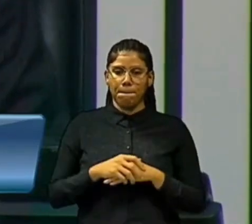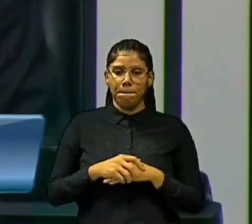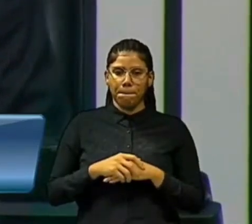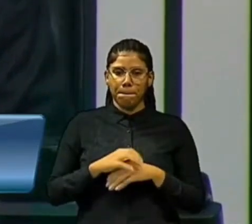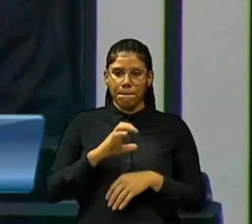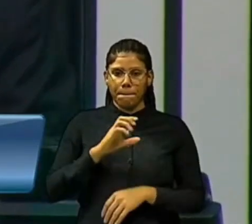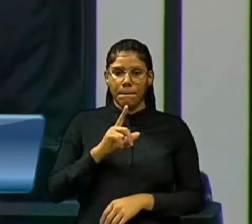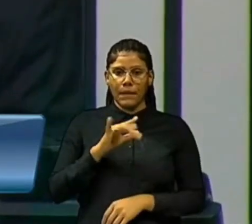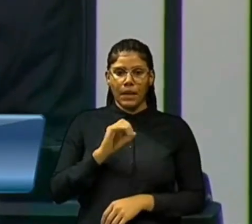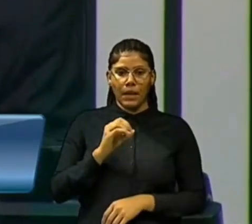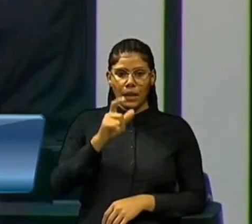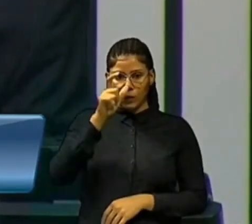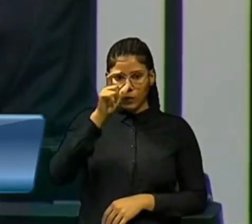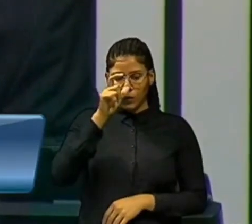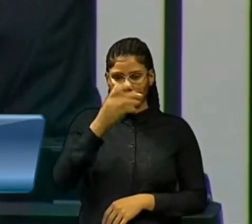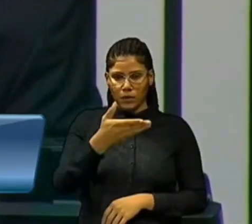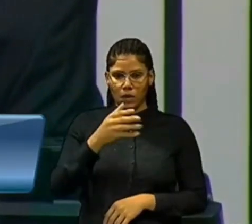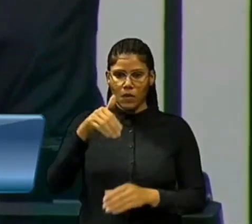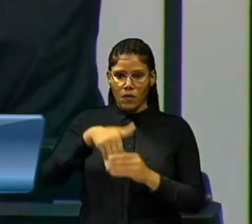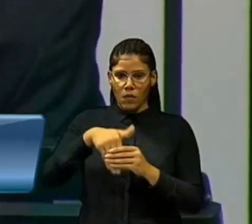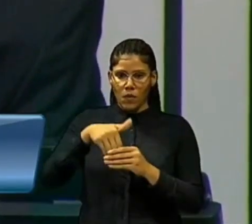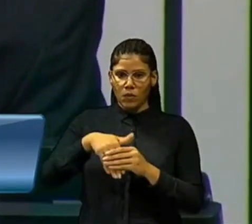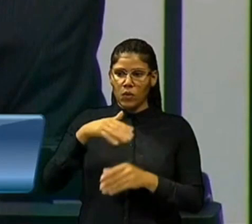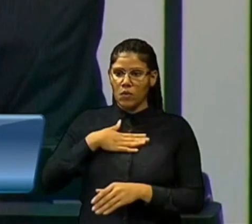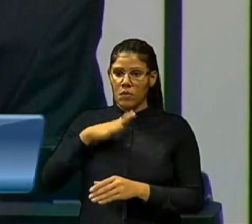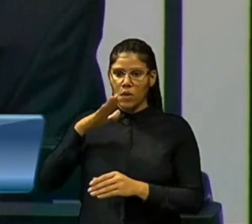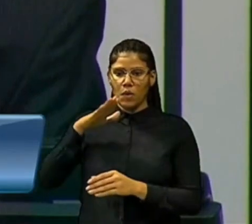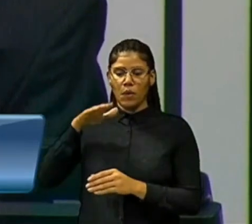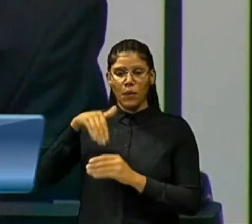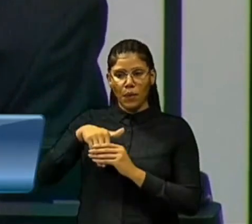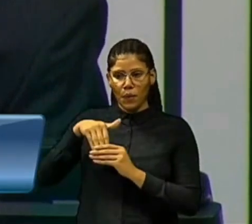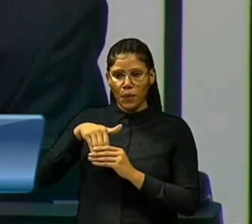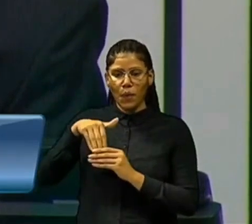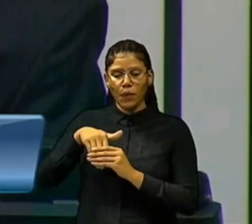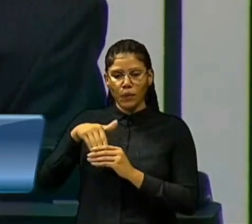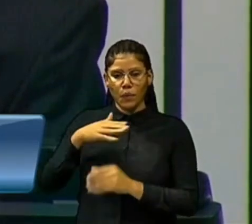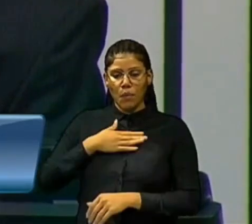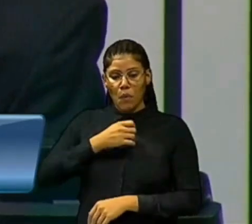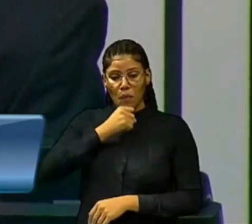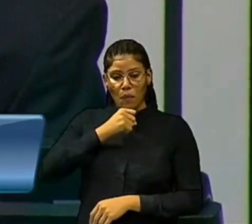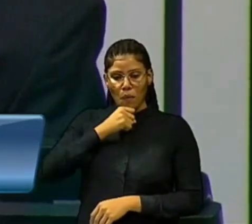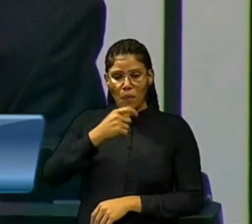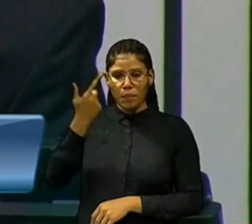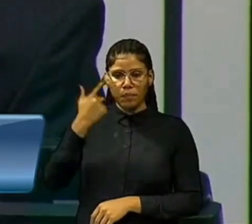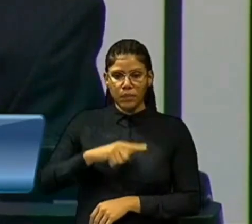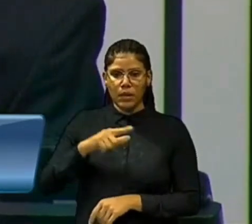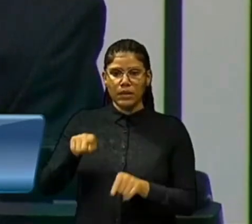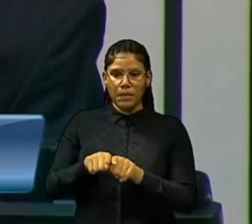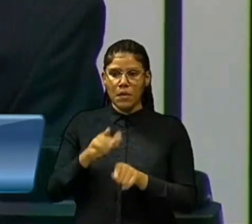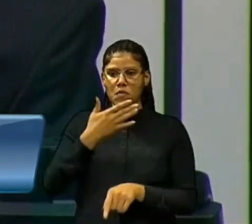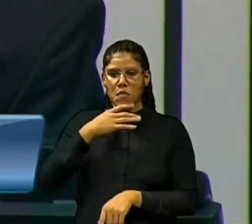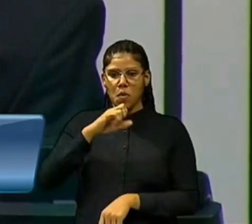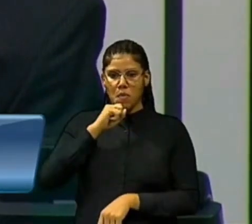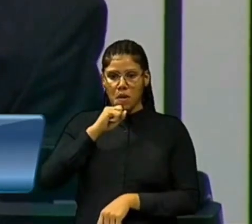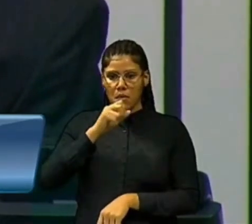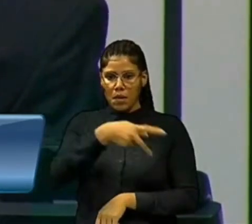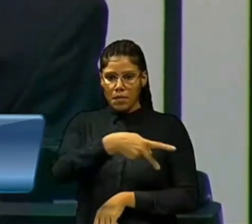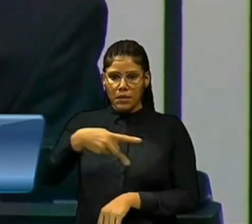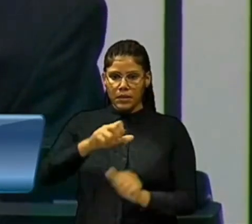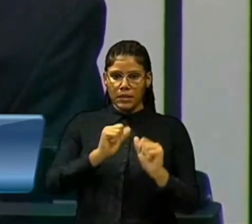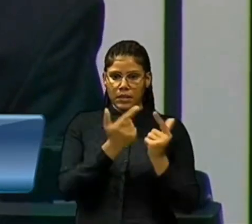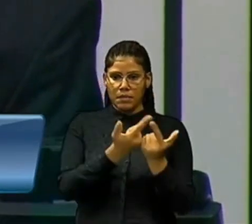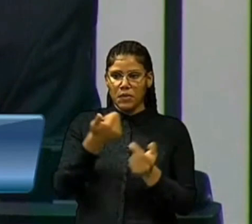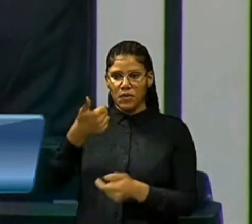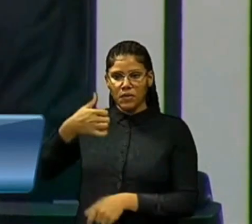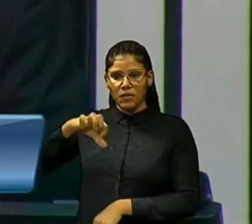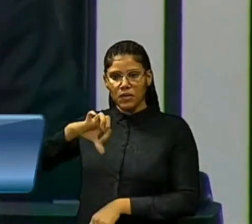Pinho votou no meu avô para presidente da Assembleia em 85 e votou no meu pai para presidente da Assembleia em